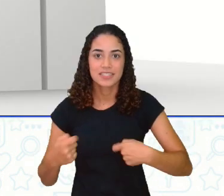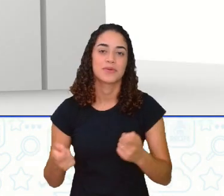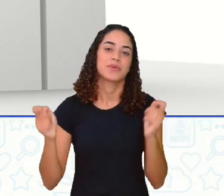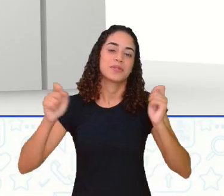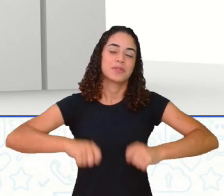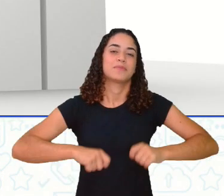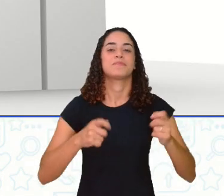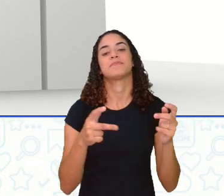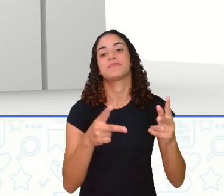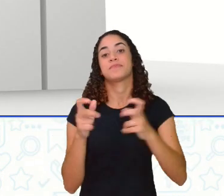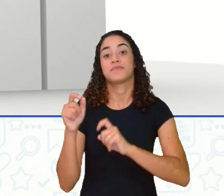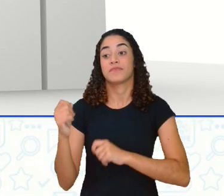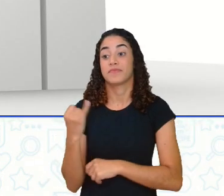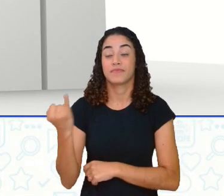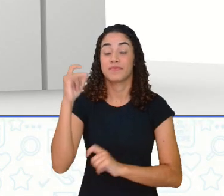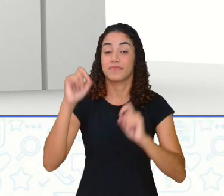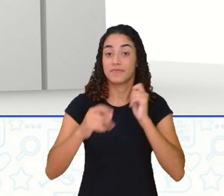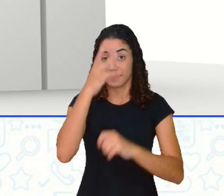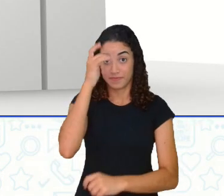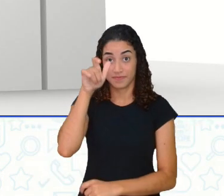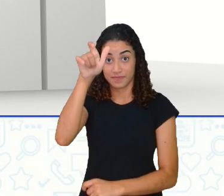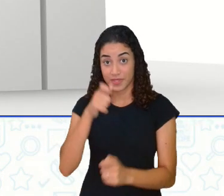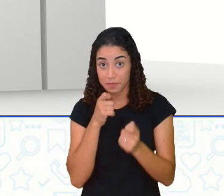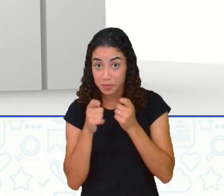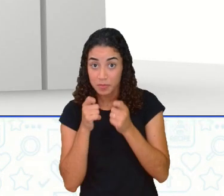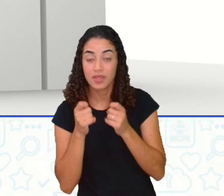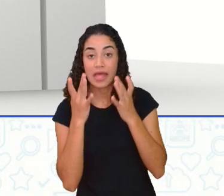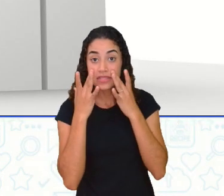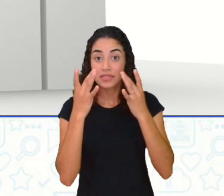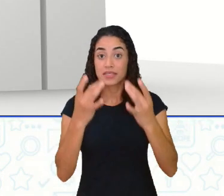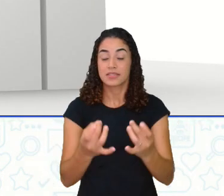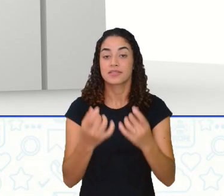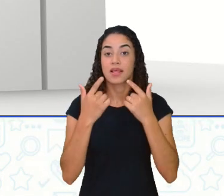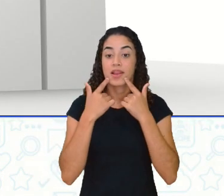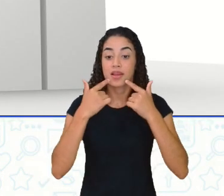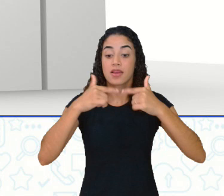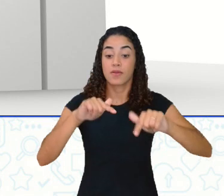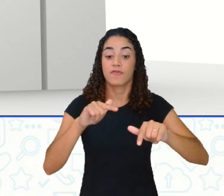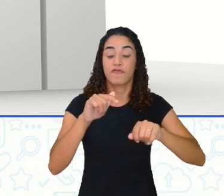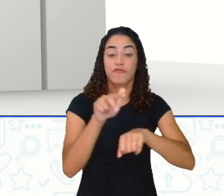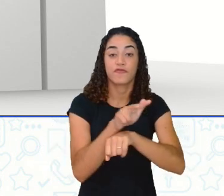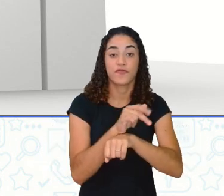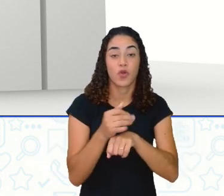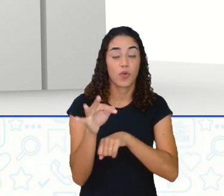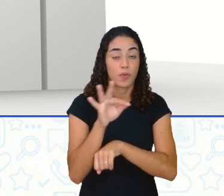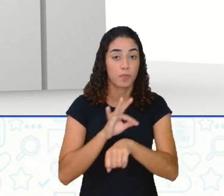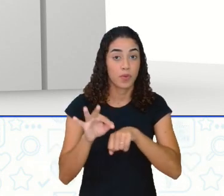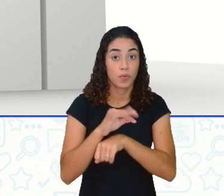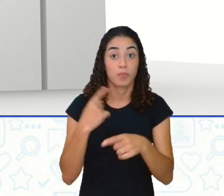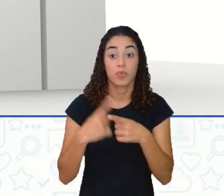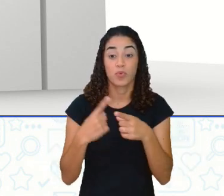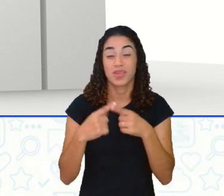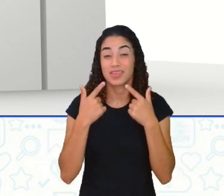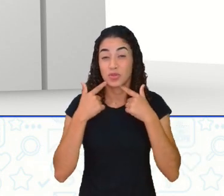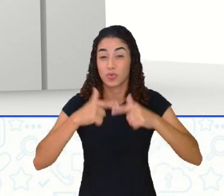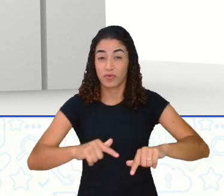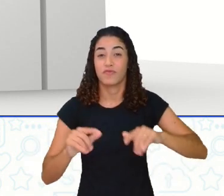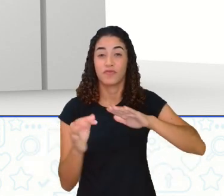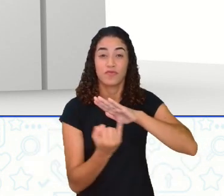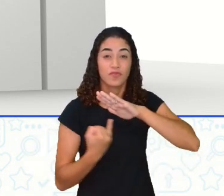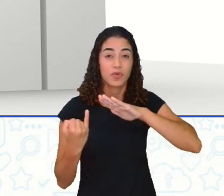importante que o jornalista se atenha à língua formal, porque a linguagem informal